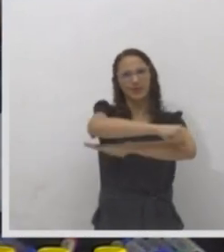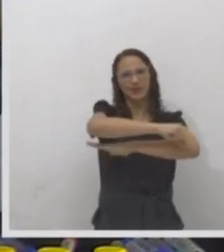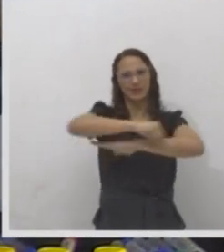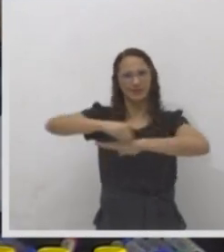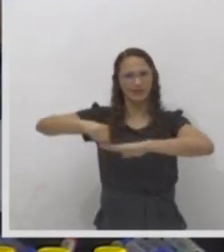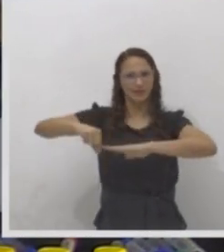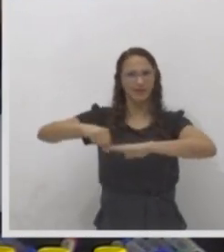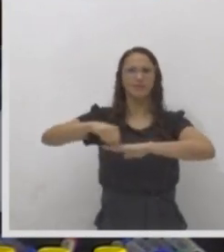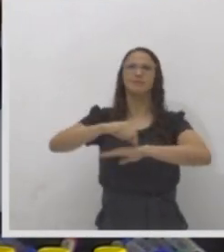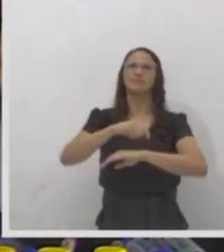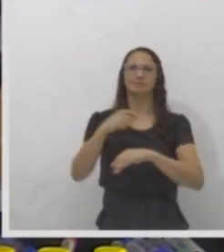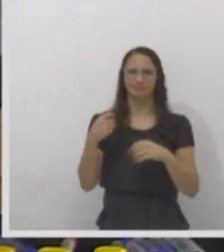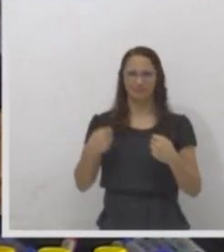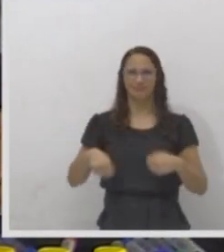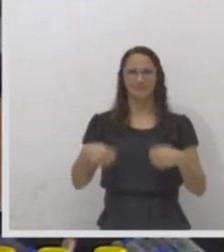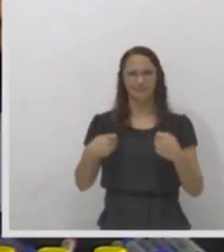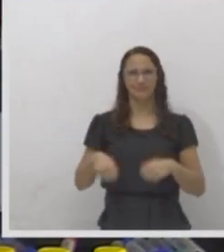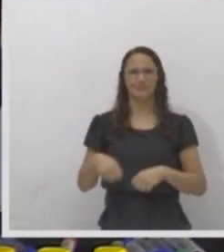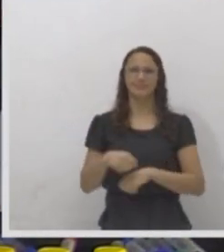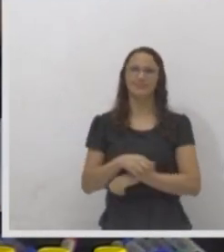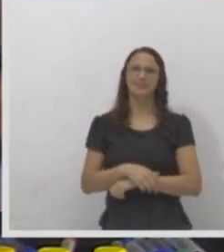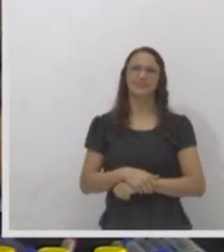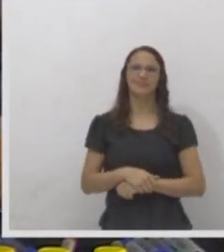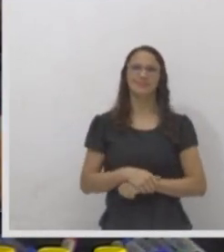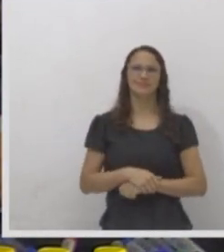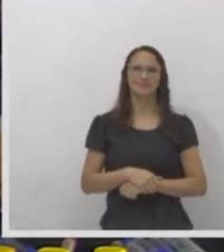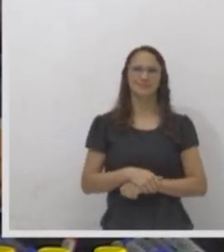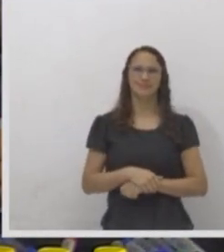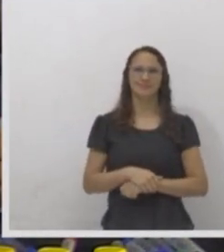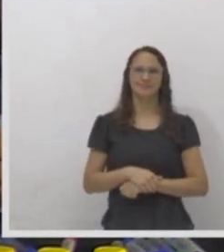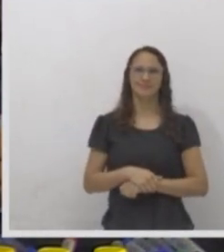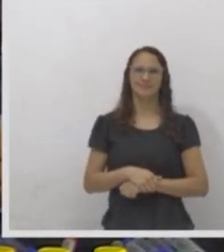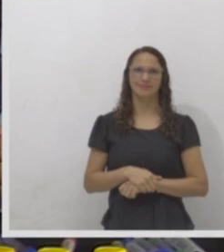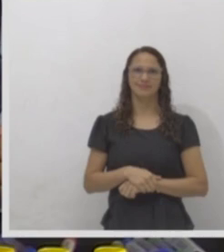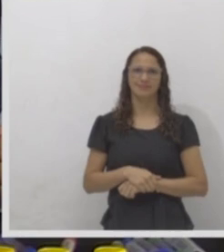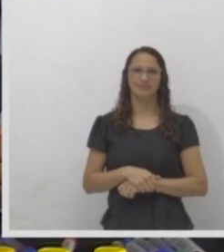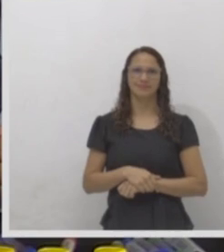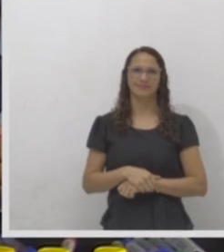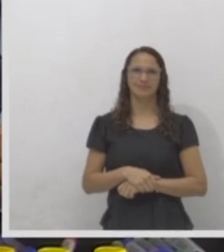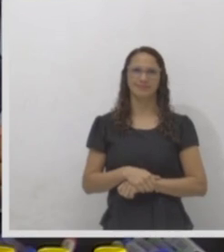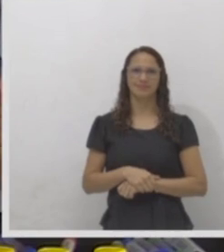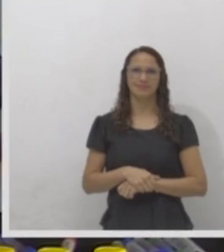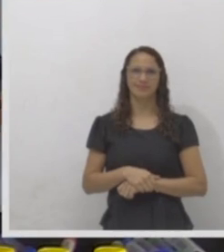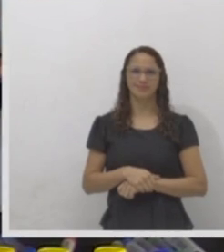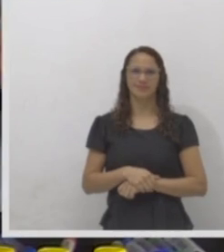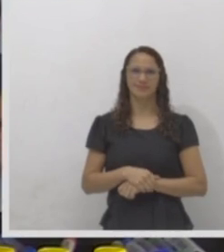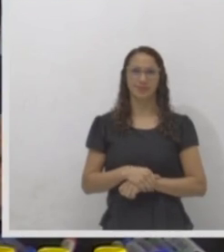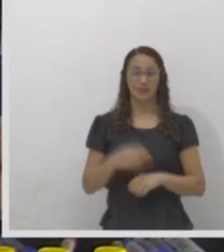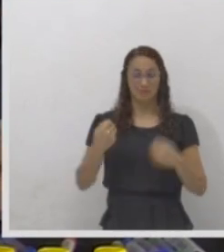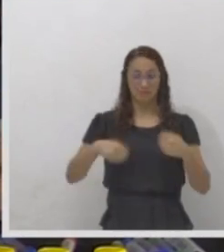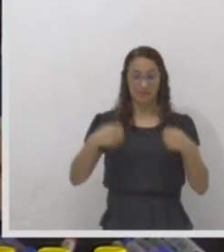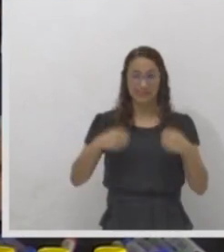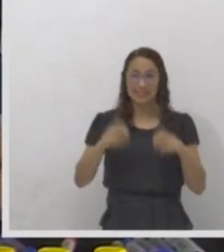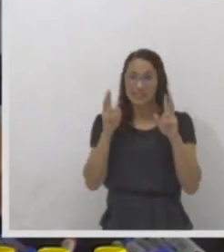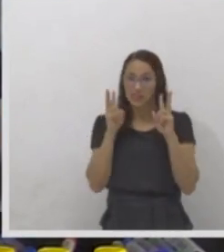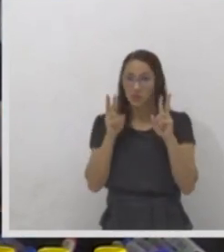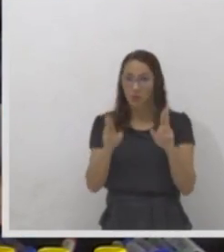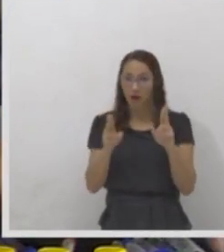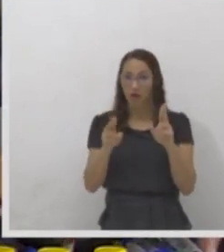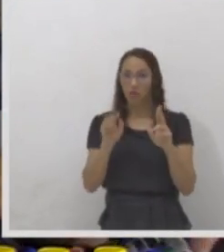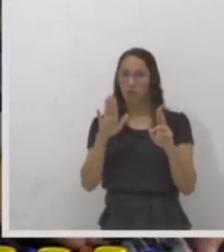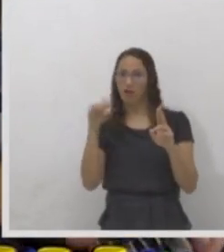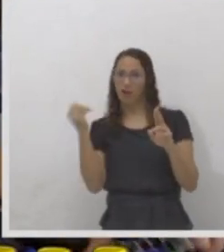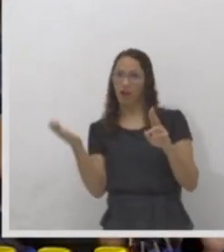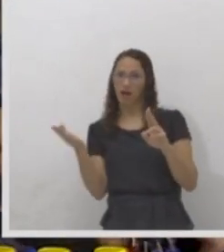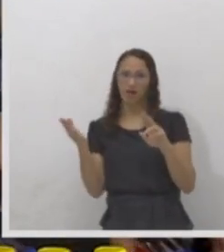esse avião, né, ele ganhe estabilidade. O lado esquerdo deve ser igual ao lado direito, para poder equilibrar o peso.